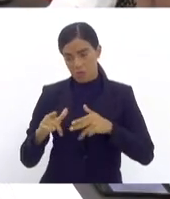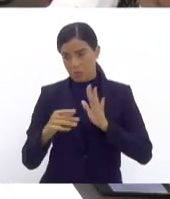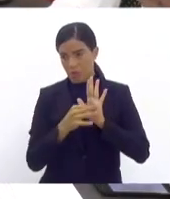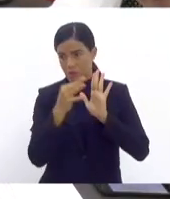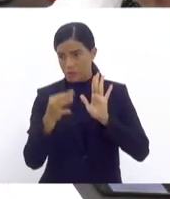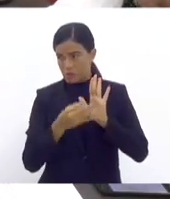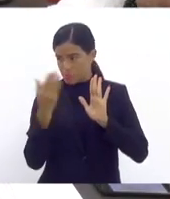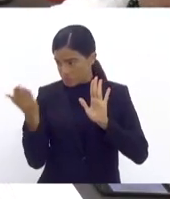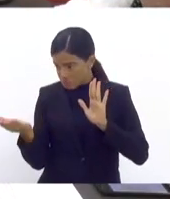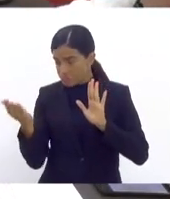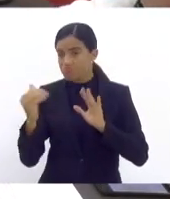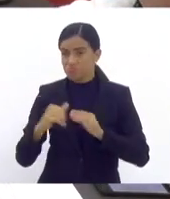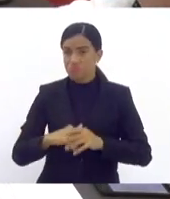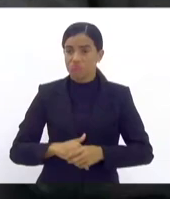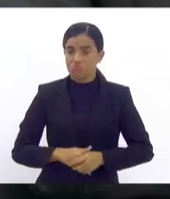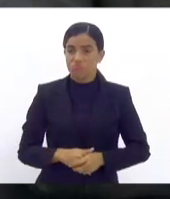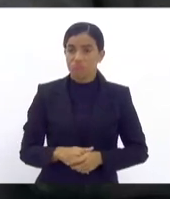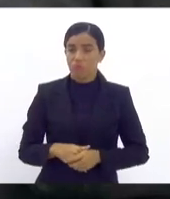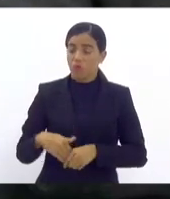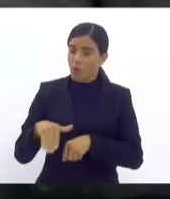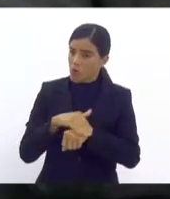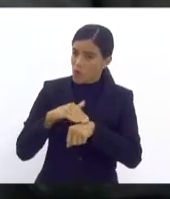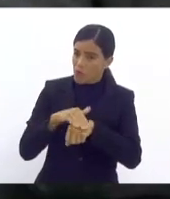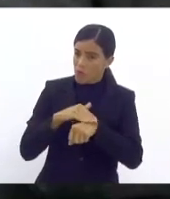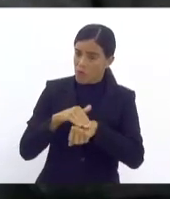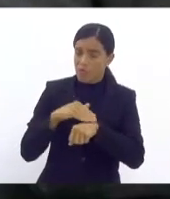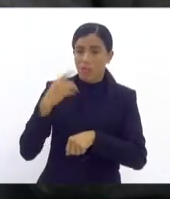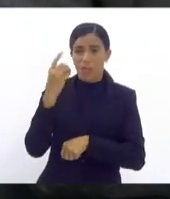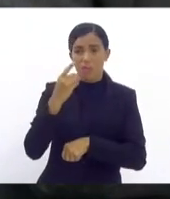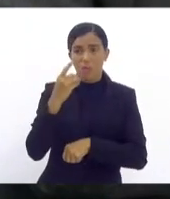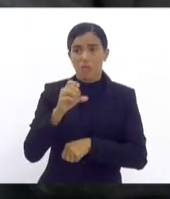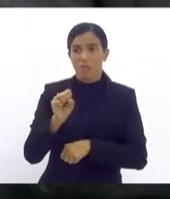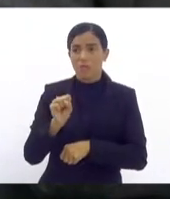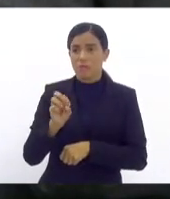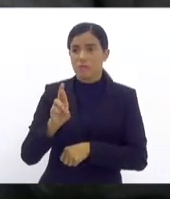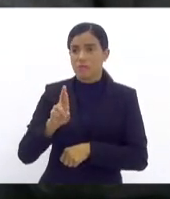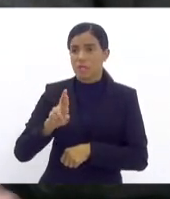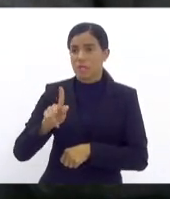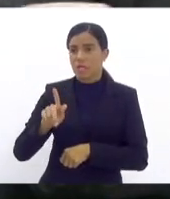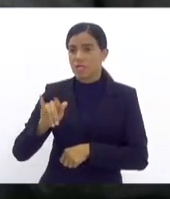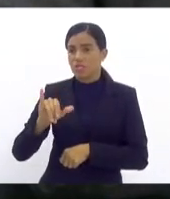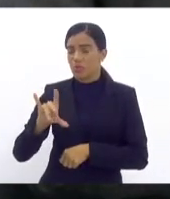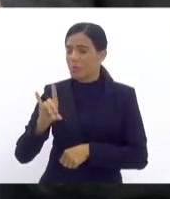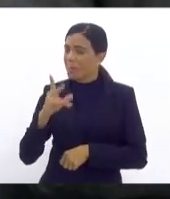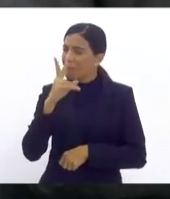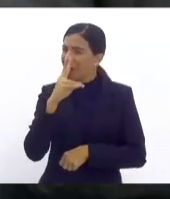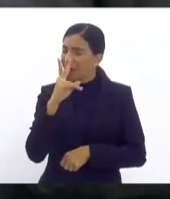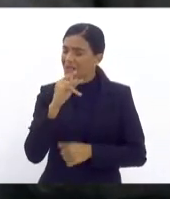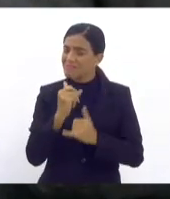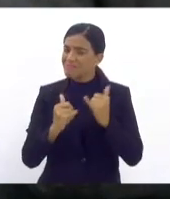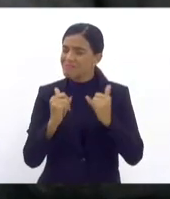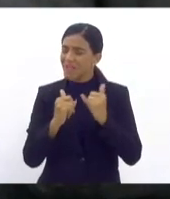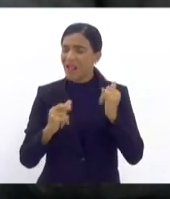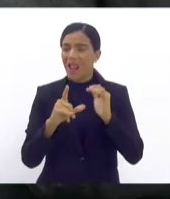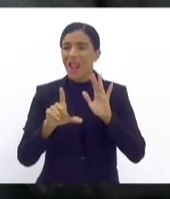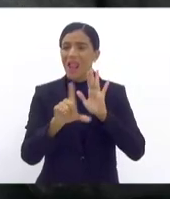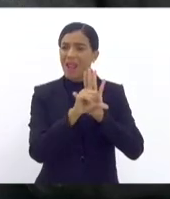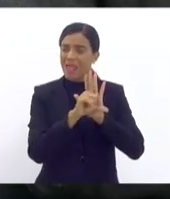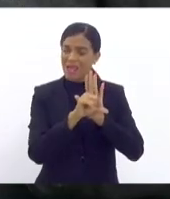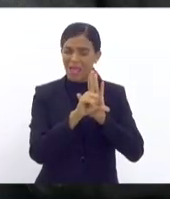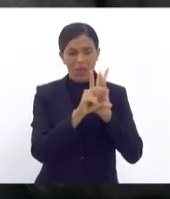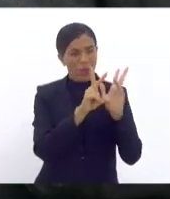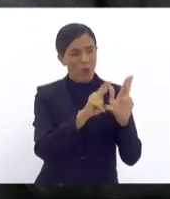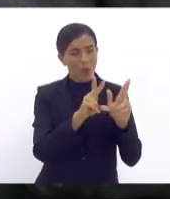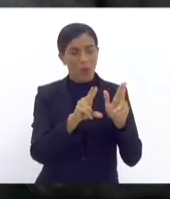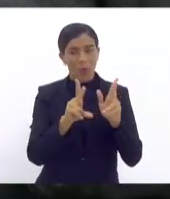Excelência, mas conversava aqui com o deputado doutor Serginho, parece que outras leis similares, esparsas, mas que falam de alguma forma